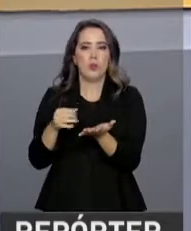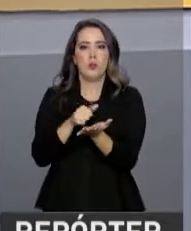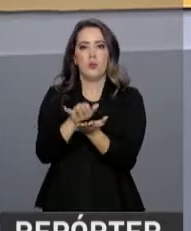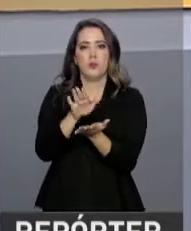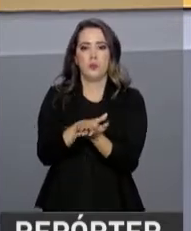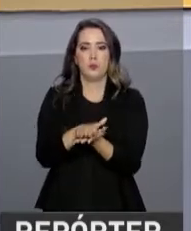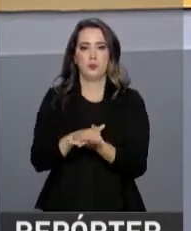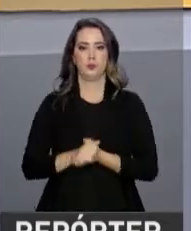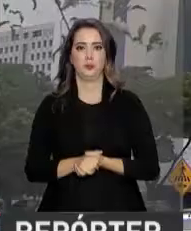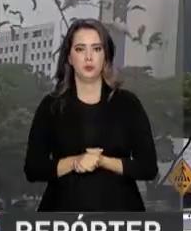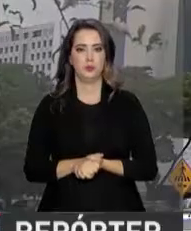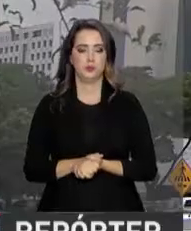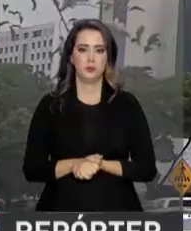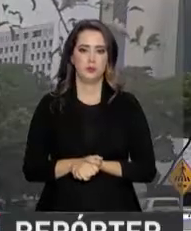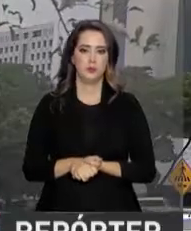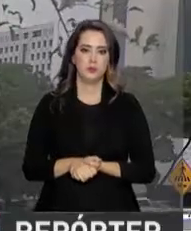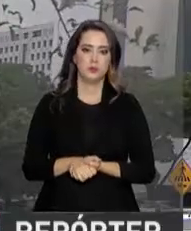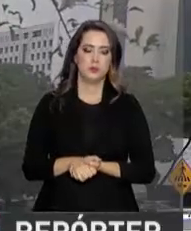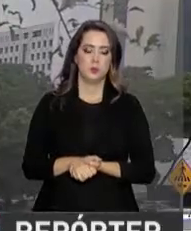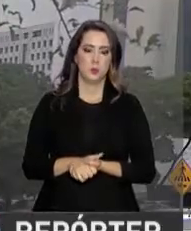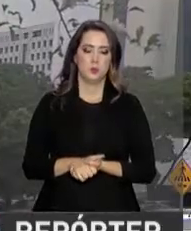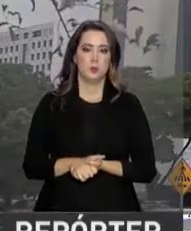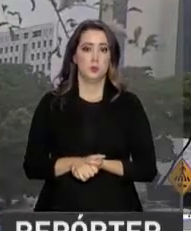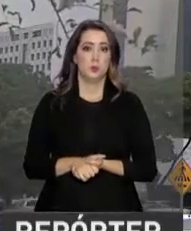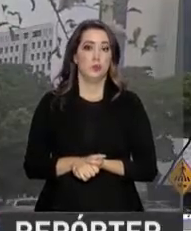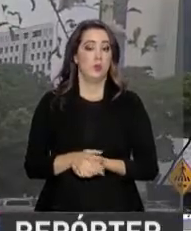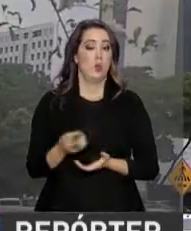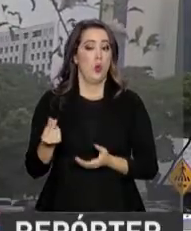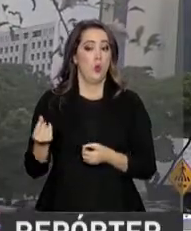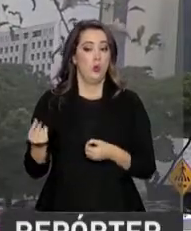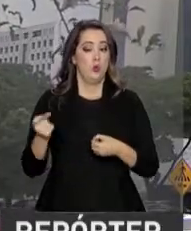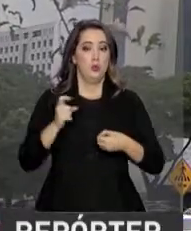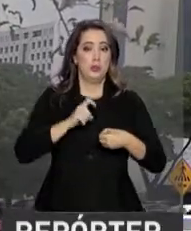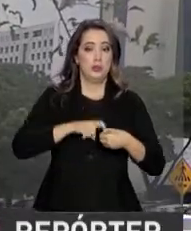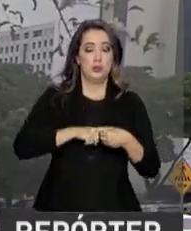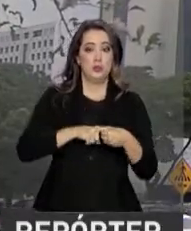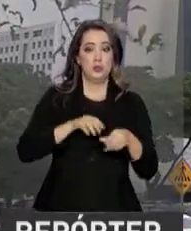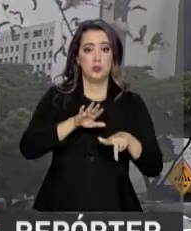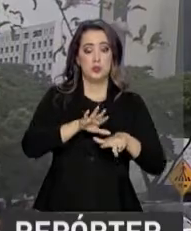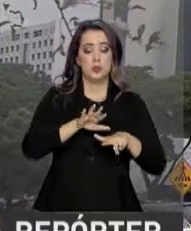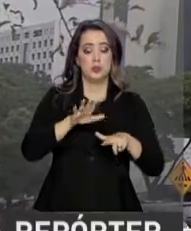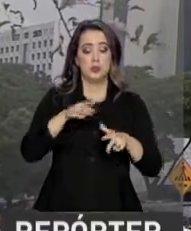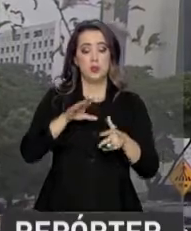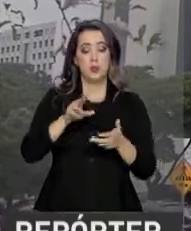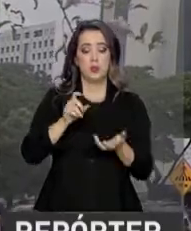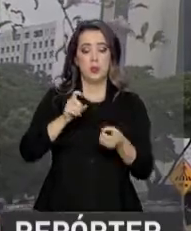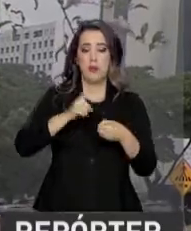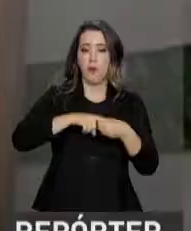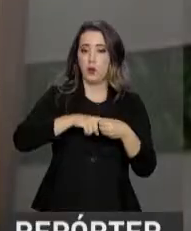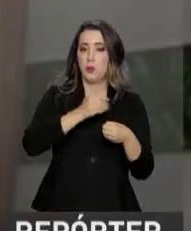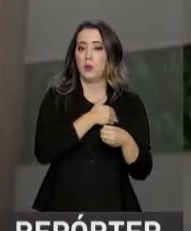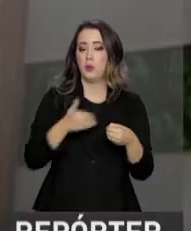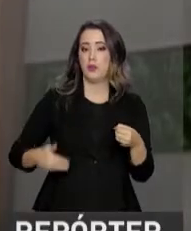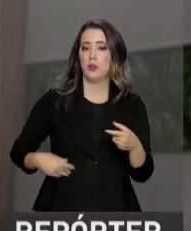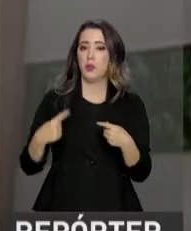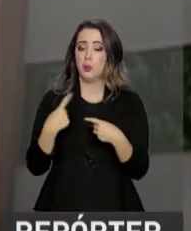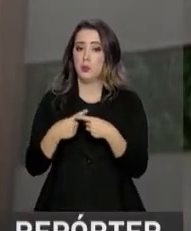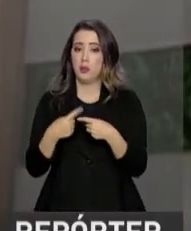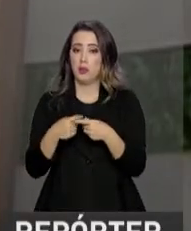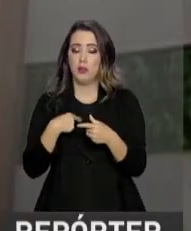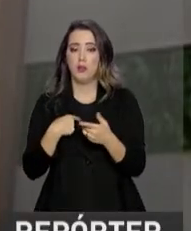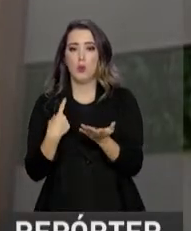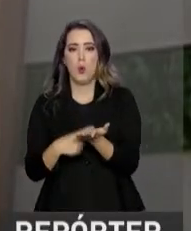reportagem o dinheiro vai retornar para os cofres públicos graças a um acordo de leniência